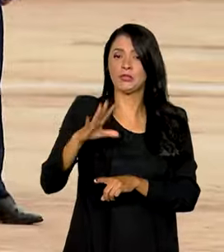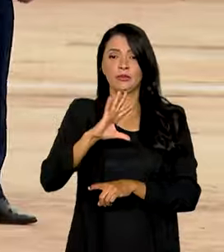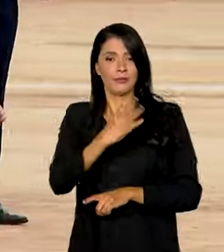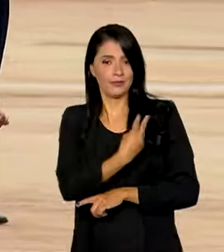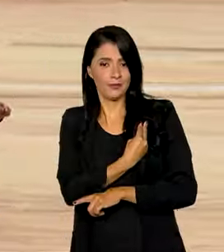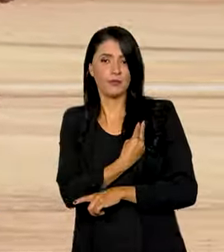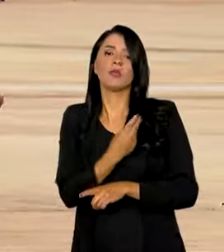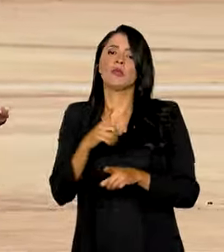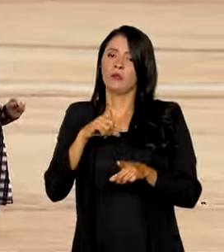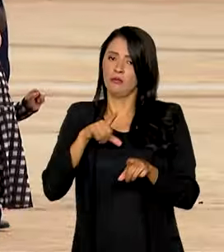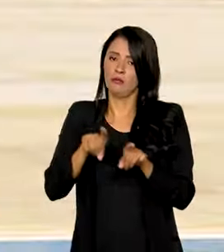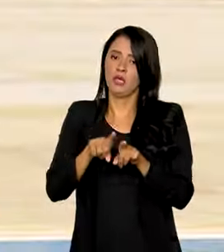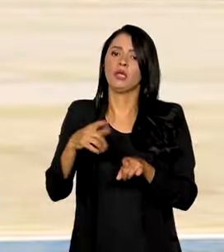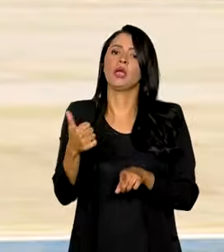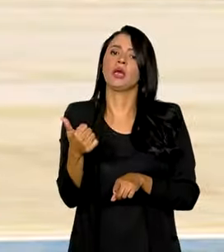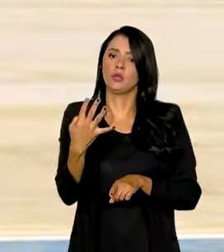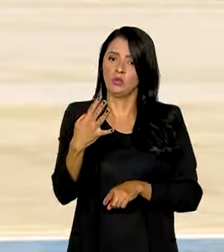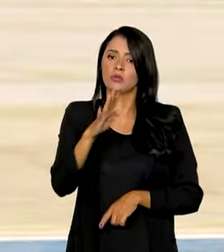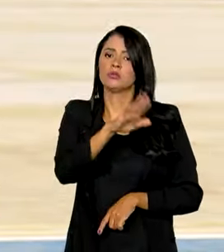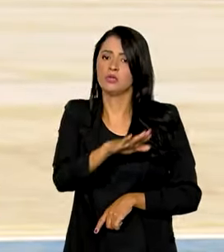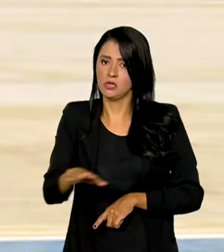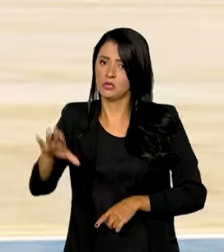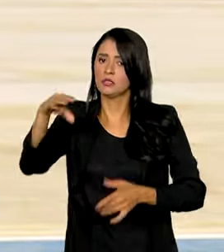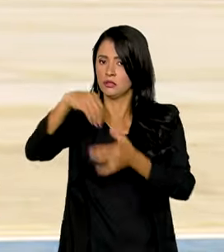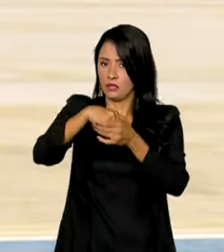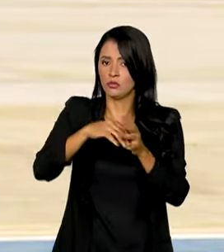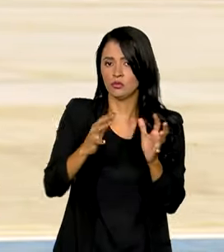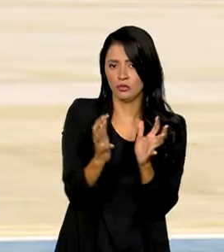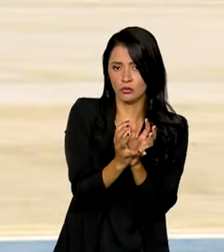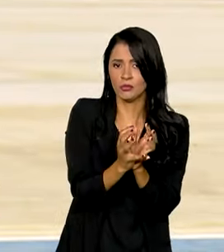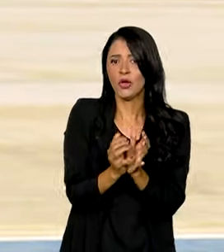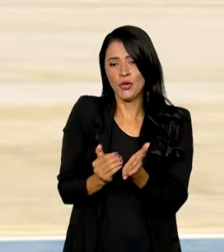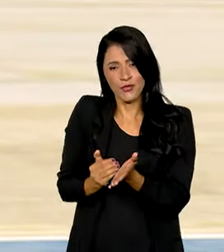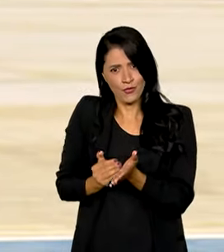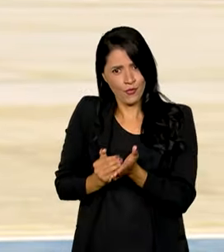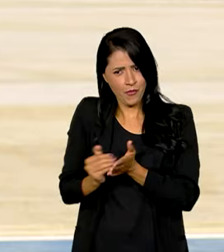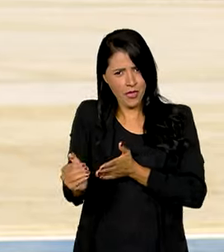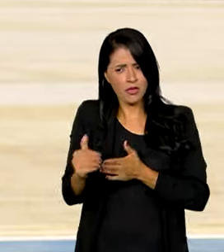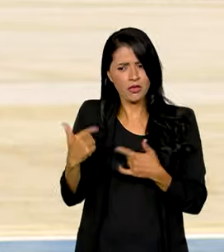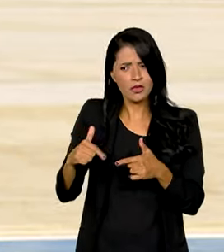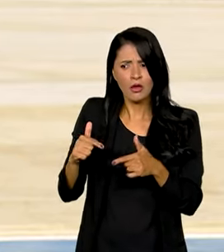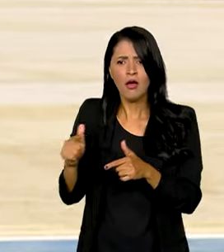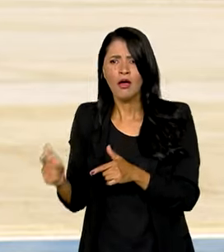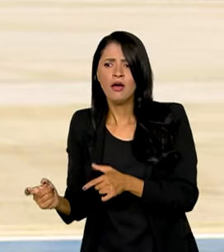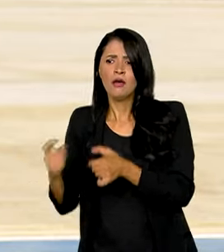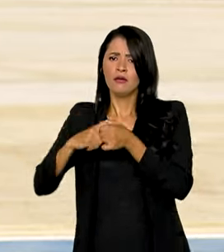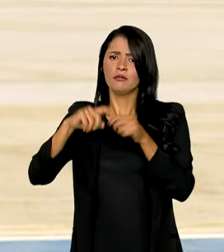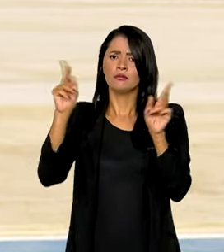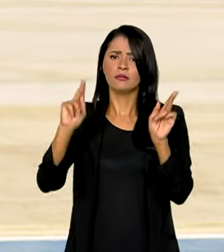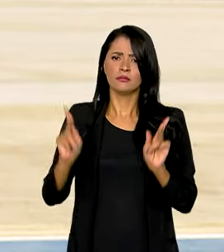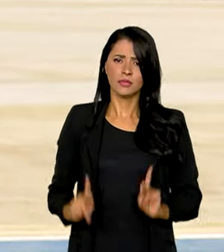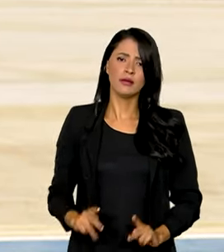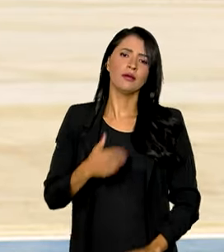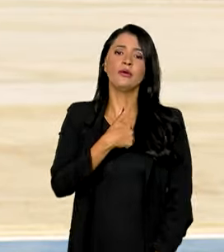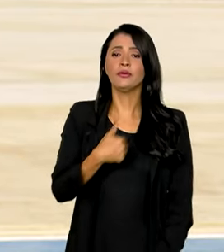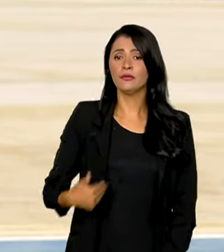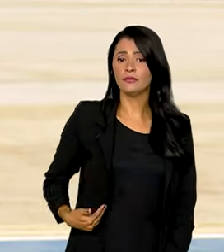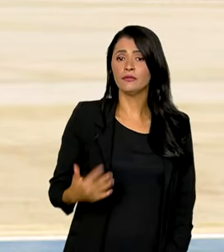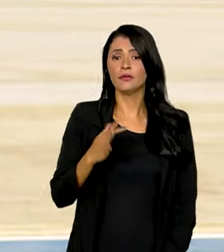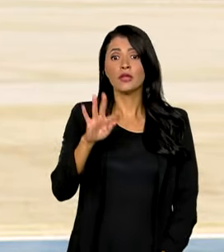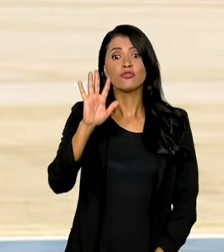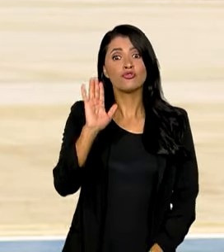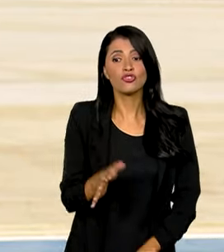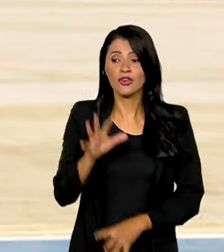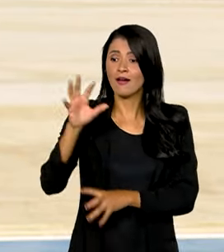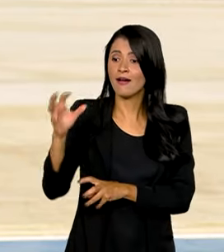14 crianças desde o início da operação voltando em paz o governo federal já resgatou